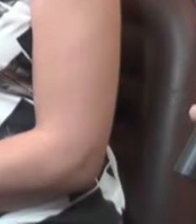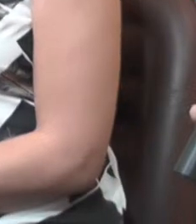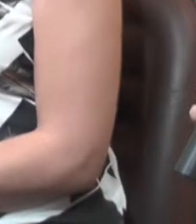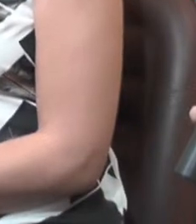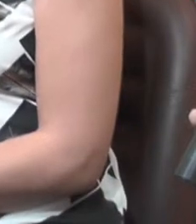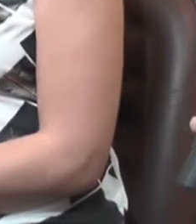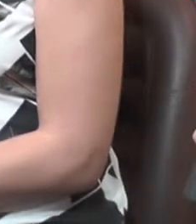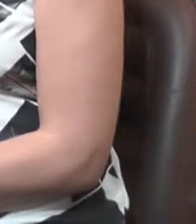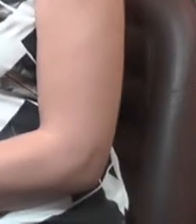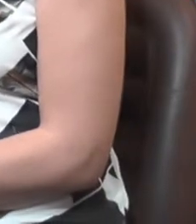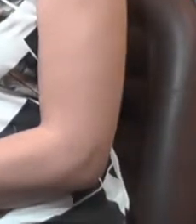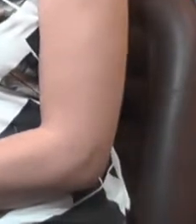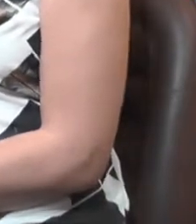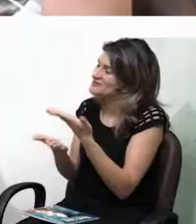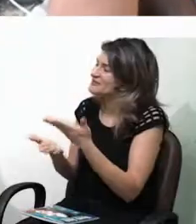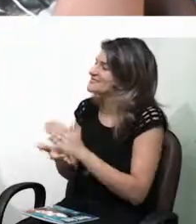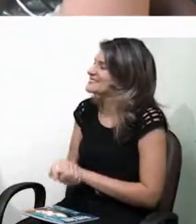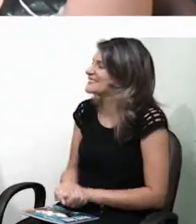Agradecer vocês três.